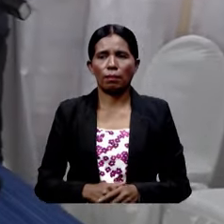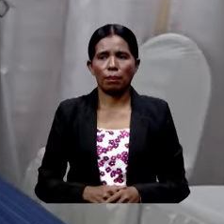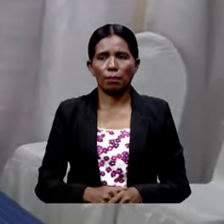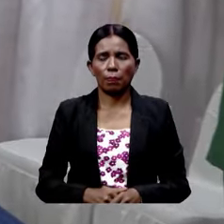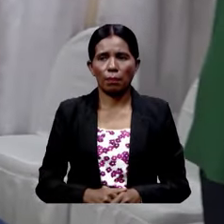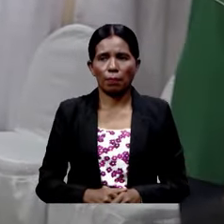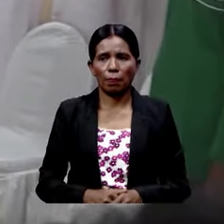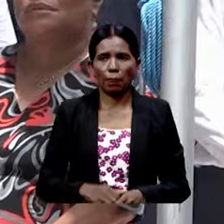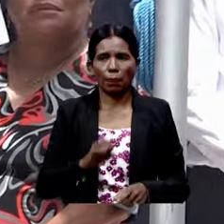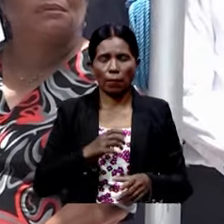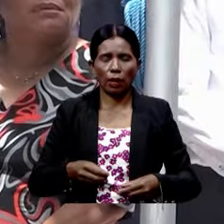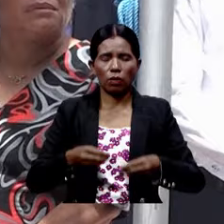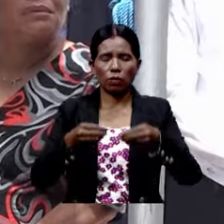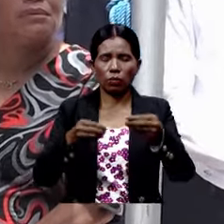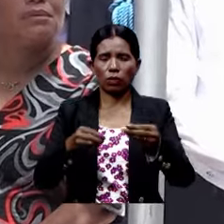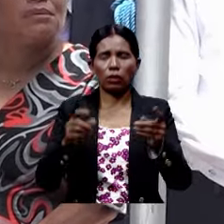que expressar, Rila Fale,